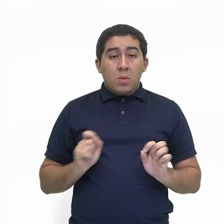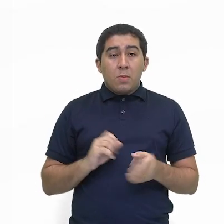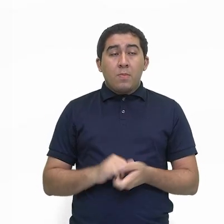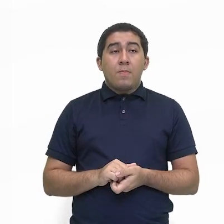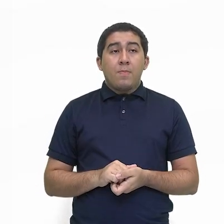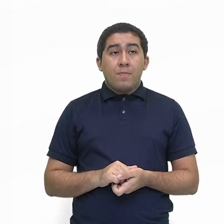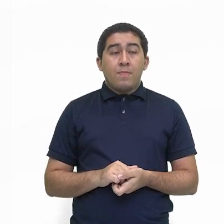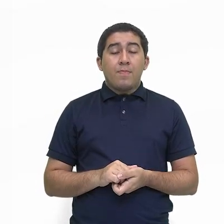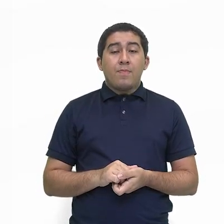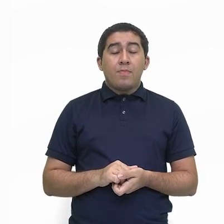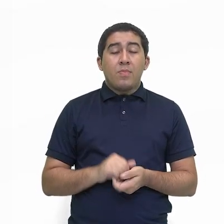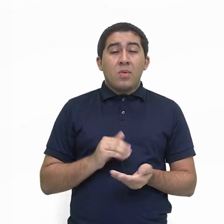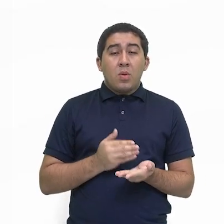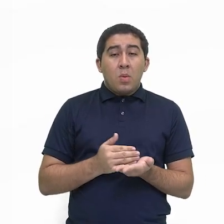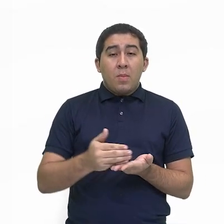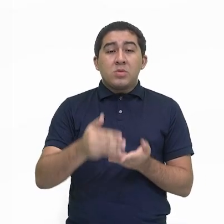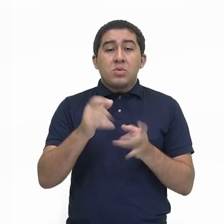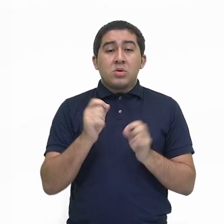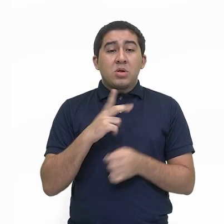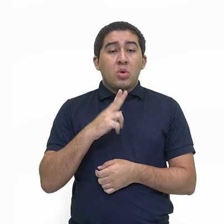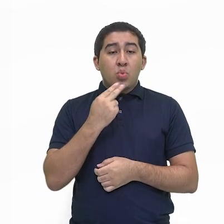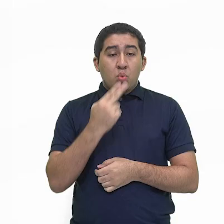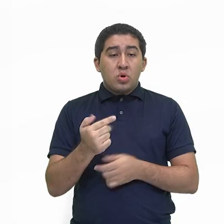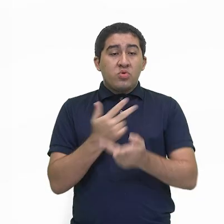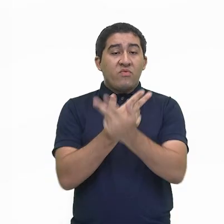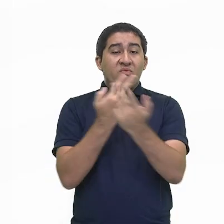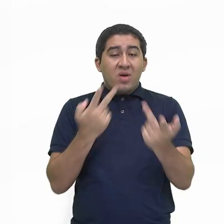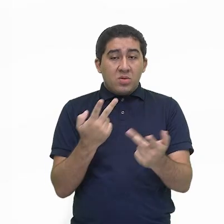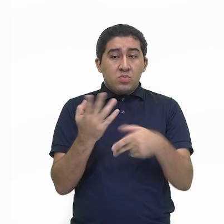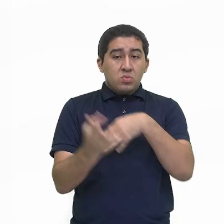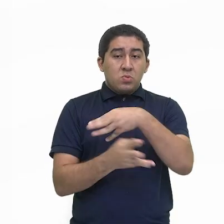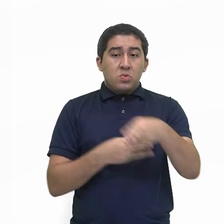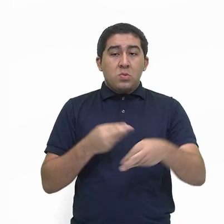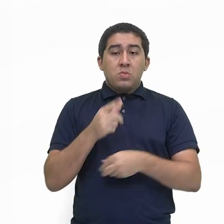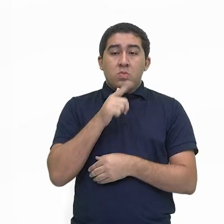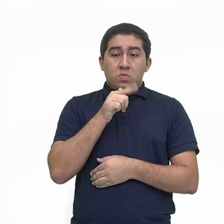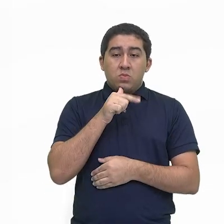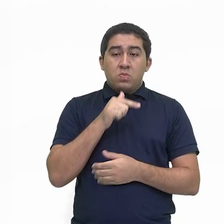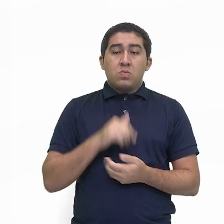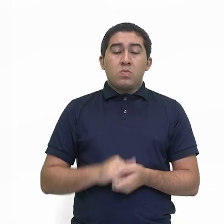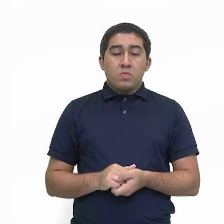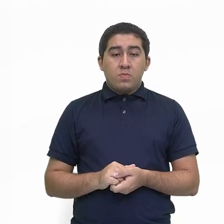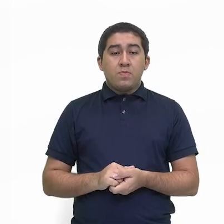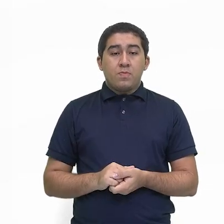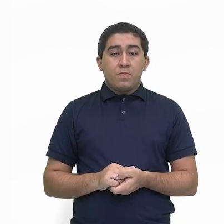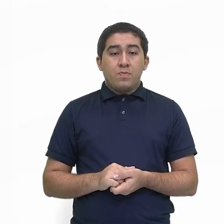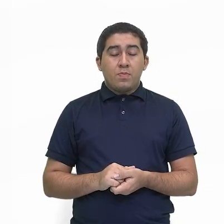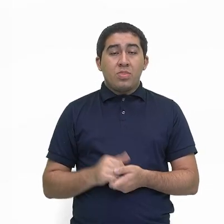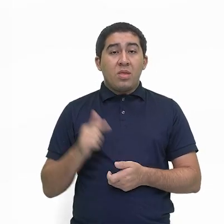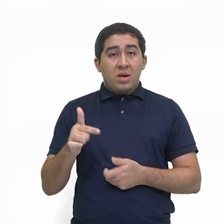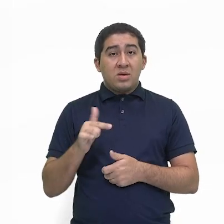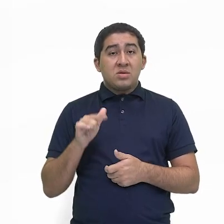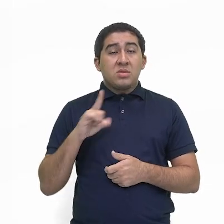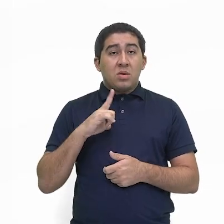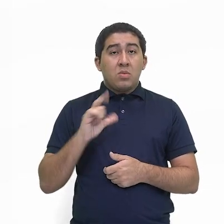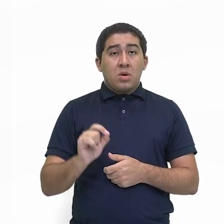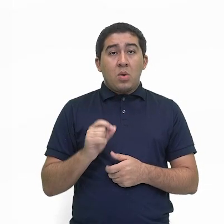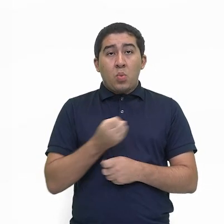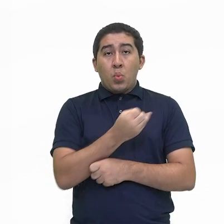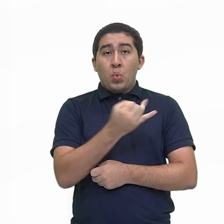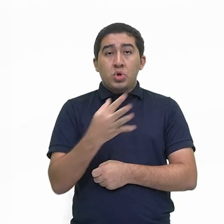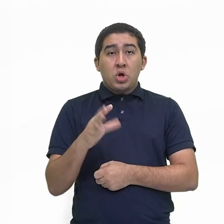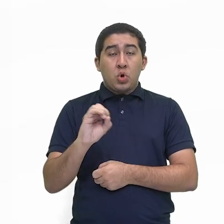ponto de partida o acúmulo de nutrientes dissolvidos na água, Então, esse acúmulo faz com que a quantidade